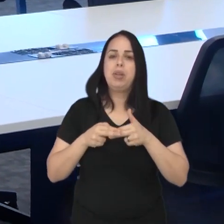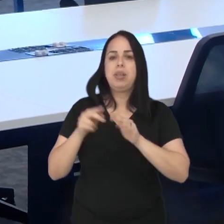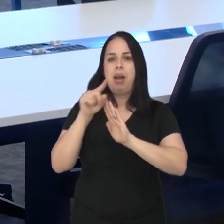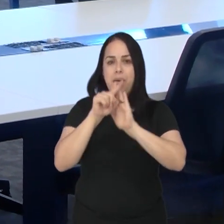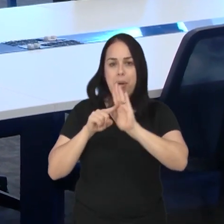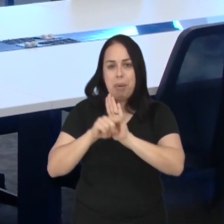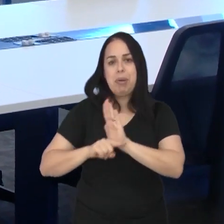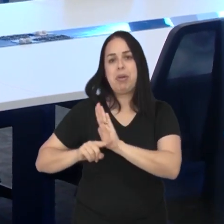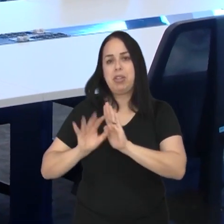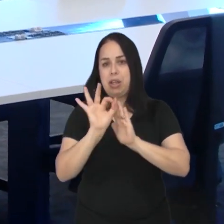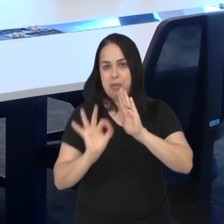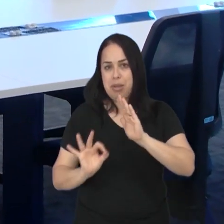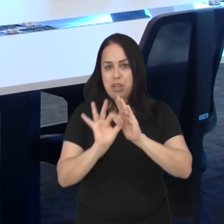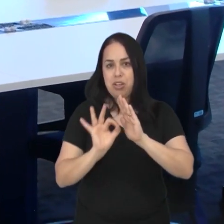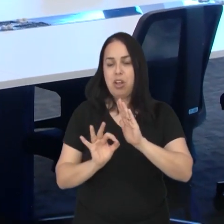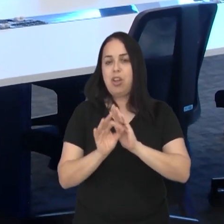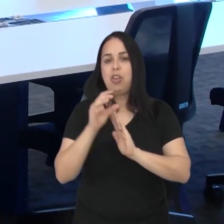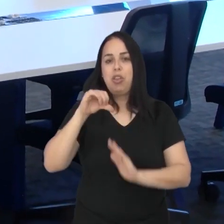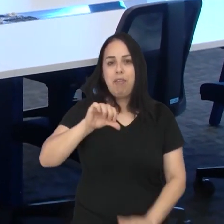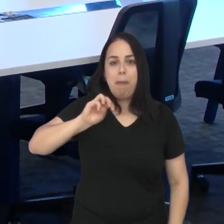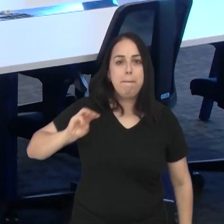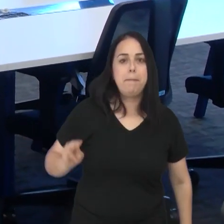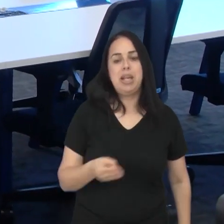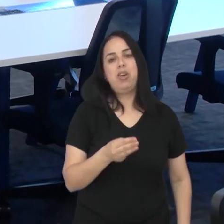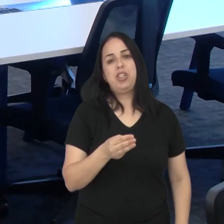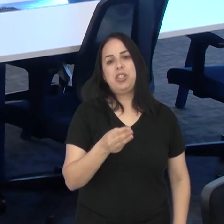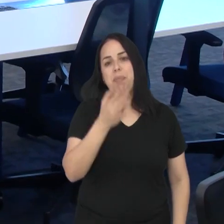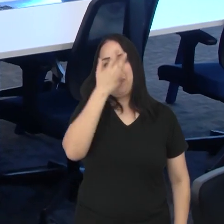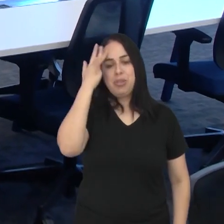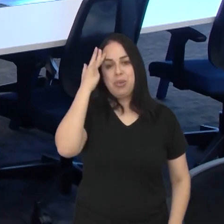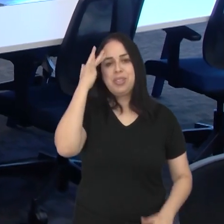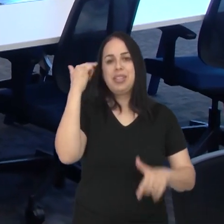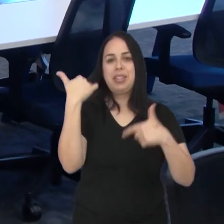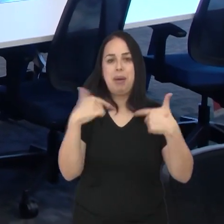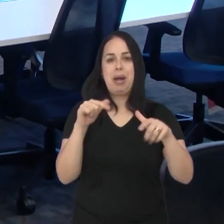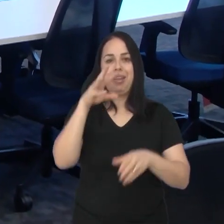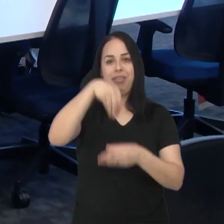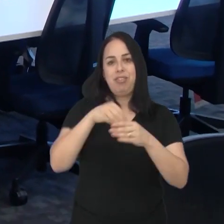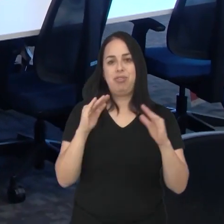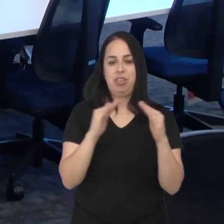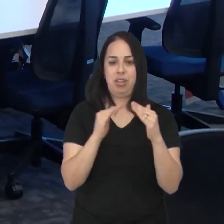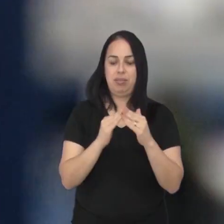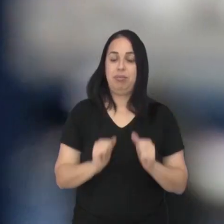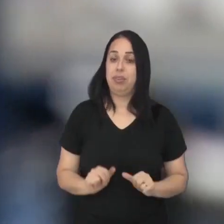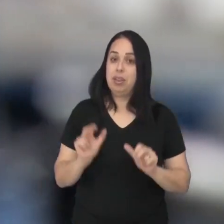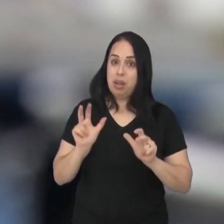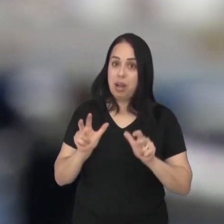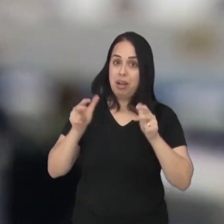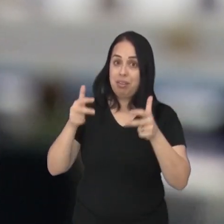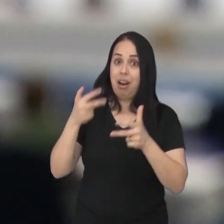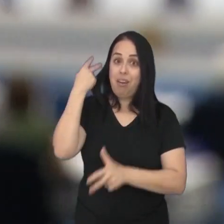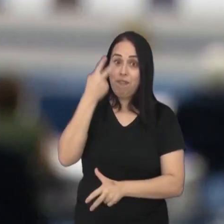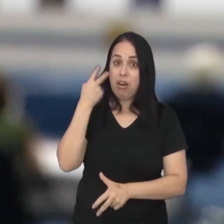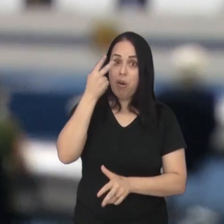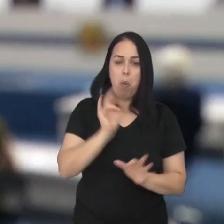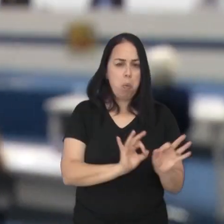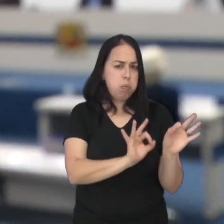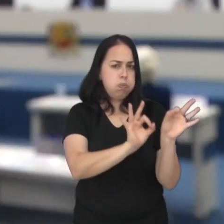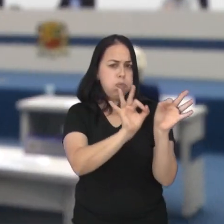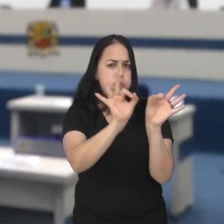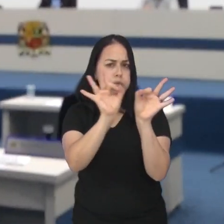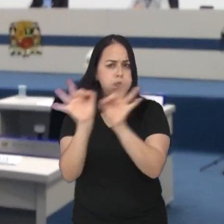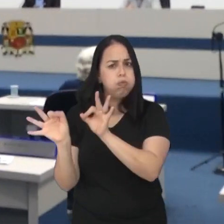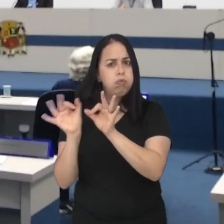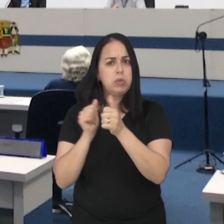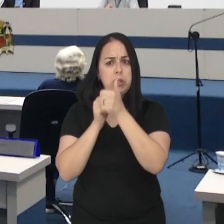hoje, de acordo com o IBGE, há cerca de 9 milhões de profissionais trabalhando fora dos escritórios. A Câmara acompanha de perto